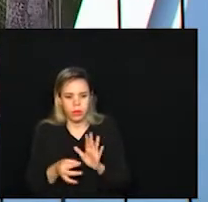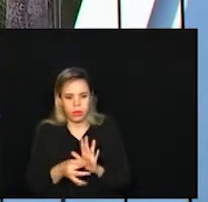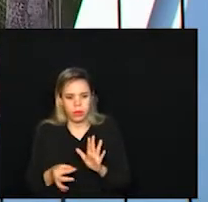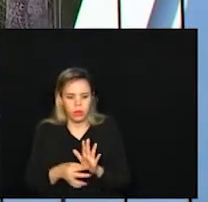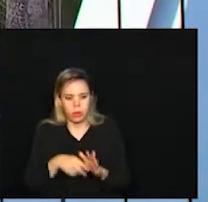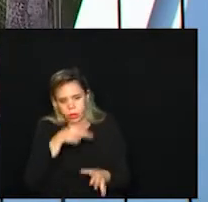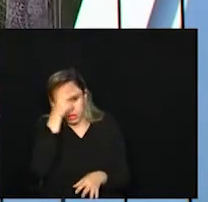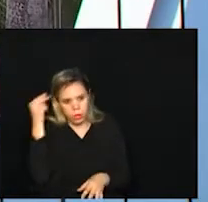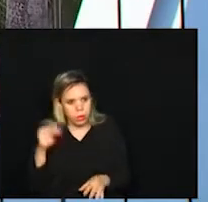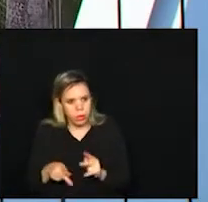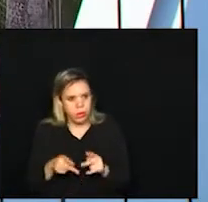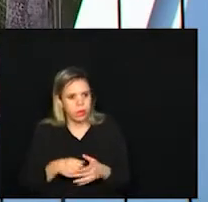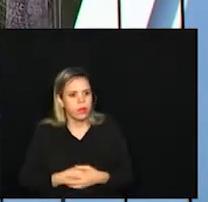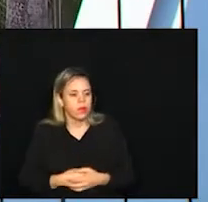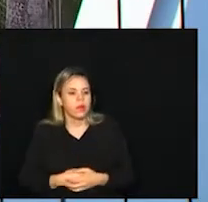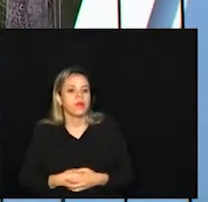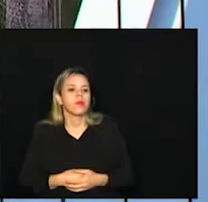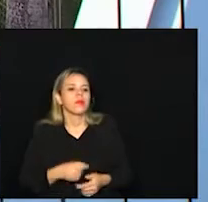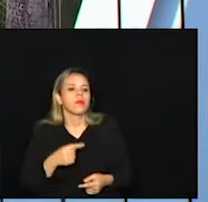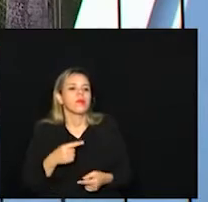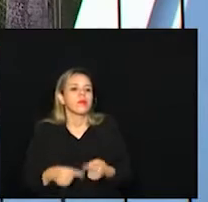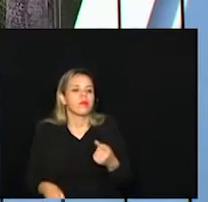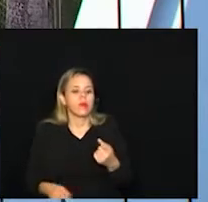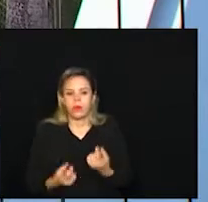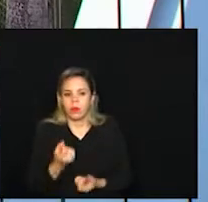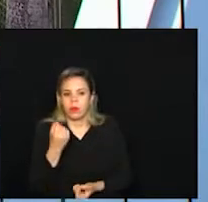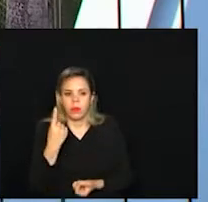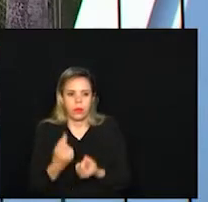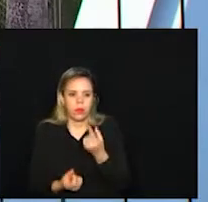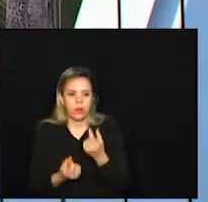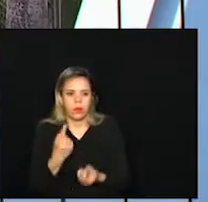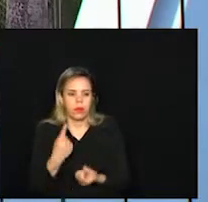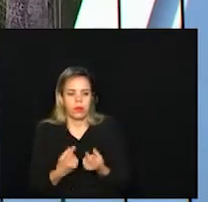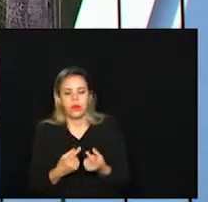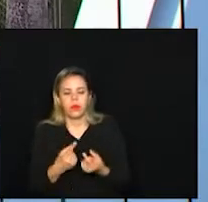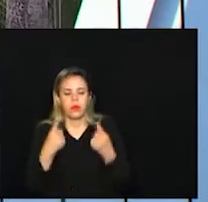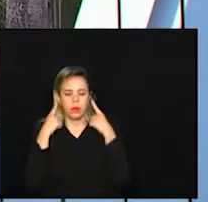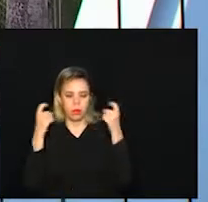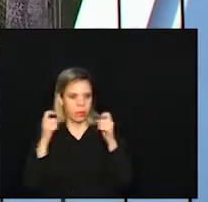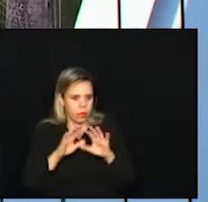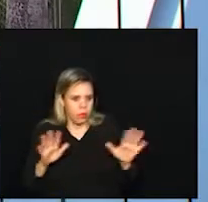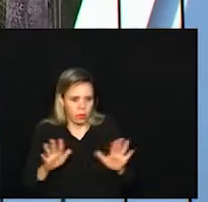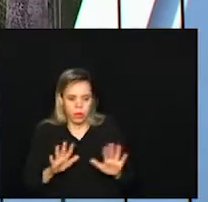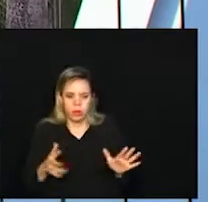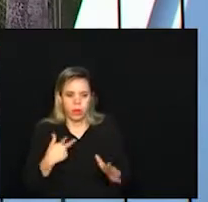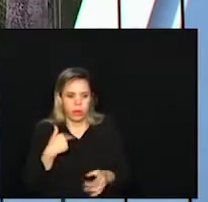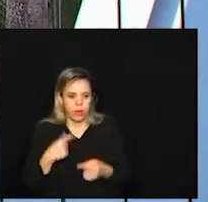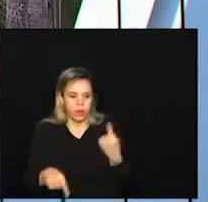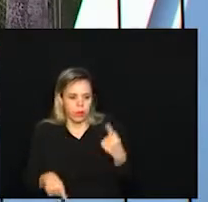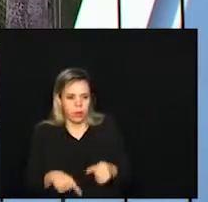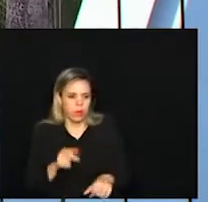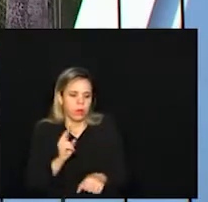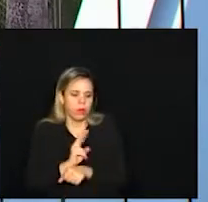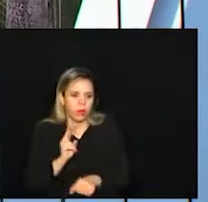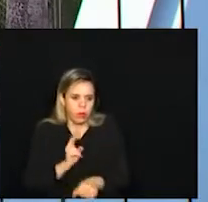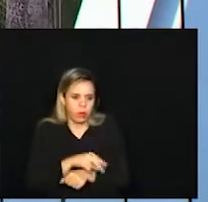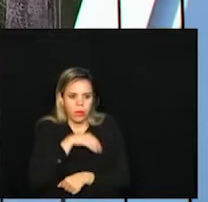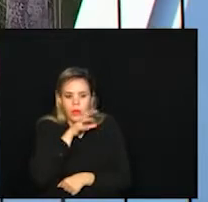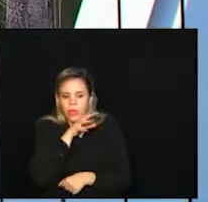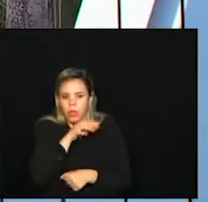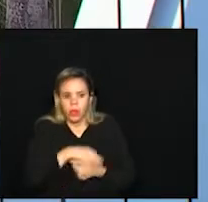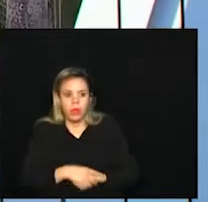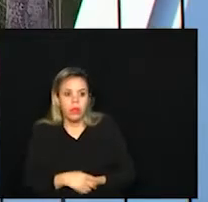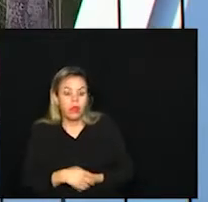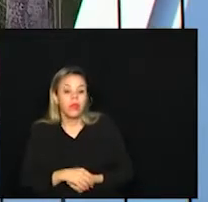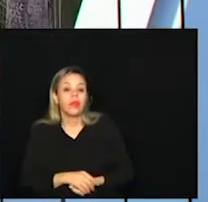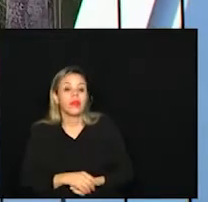pública em torno disso EA proibição de fogos com estampido é uma questão que tem a ver com a proteção dos animais